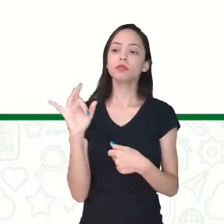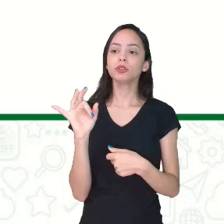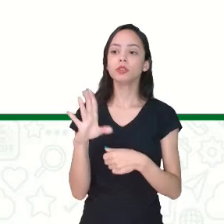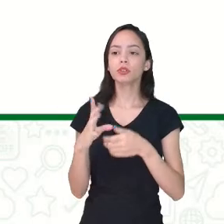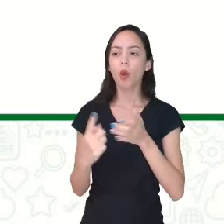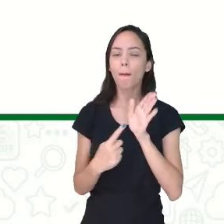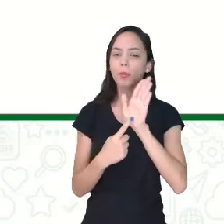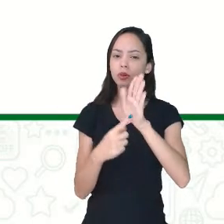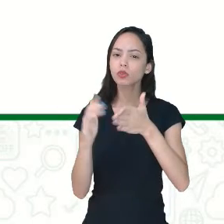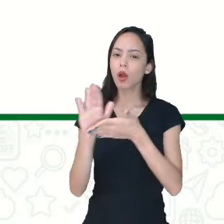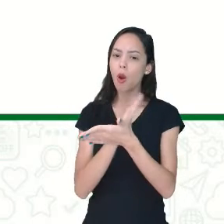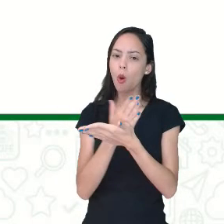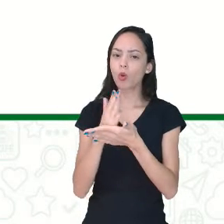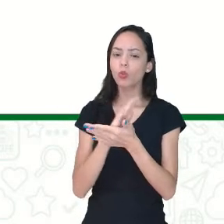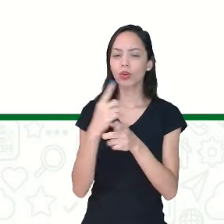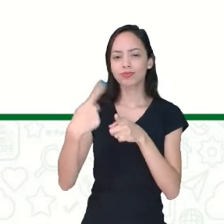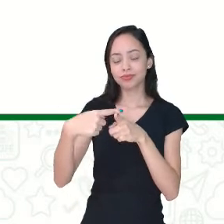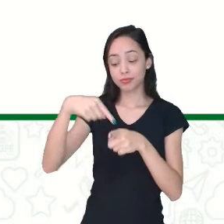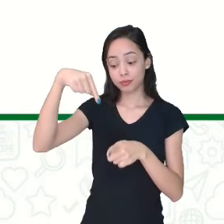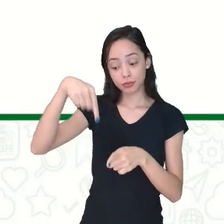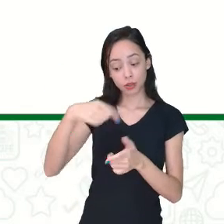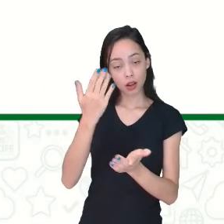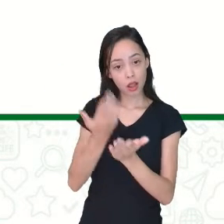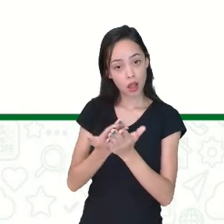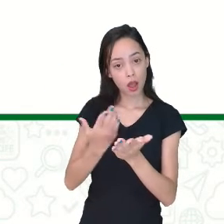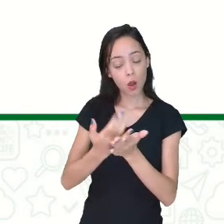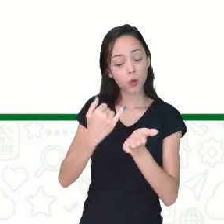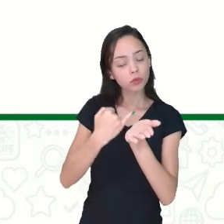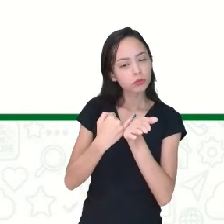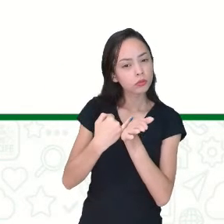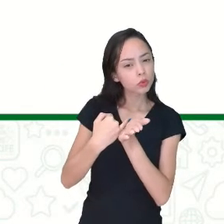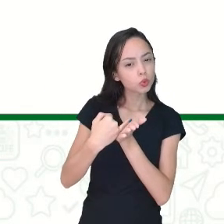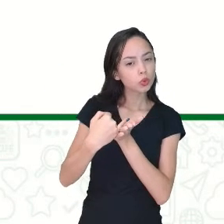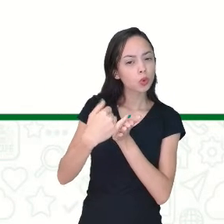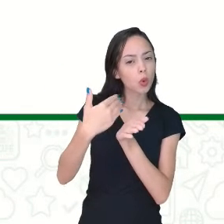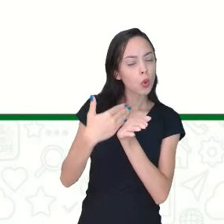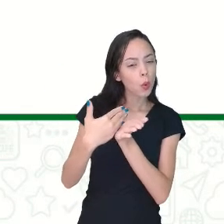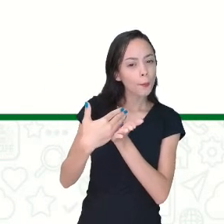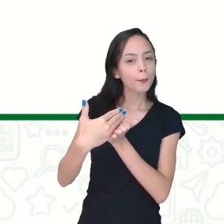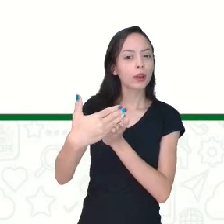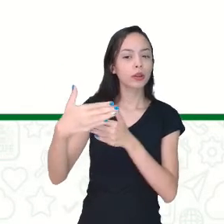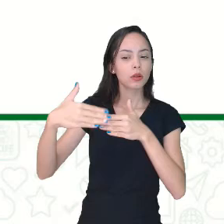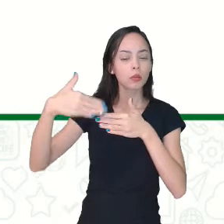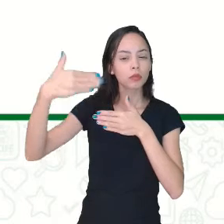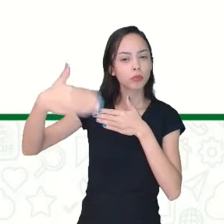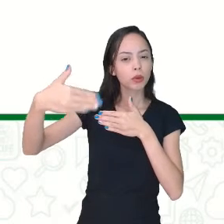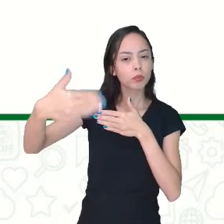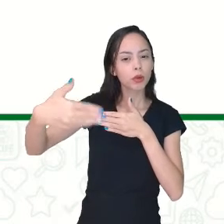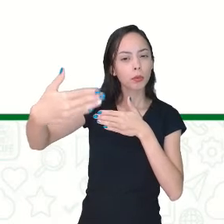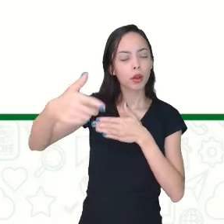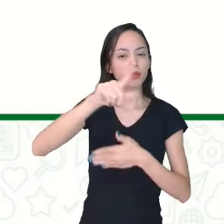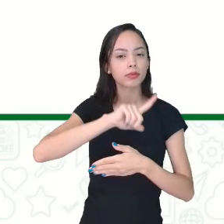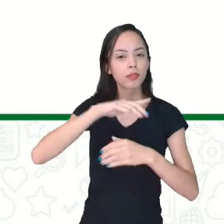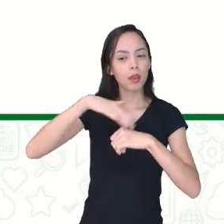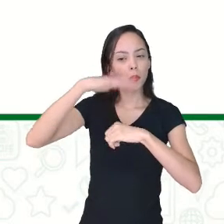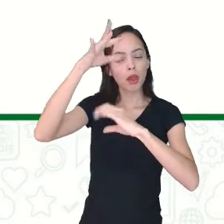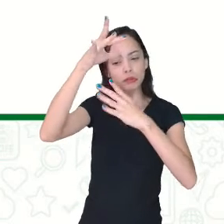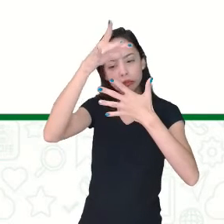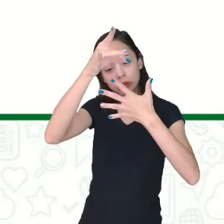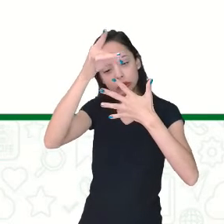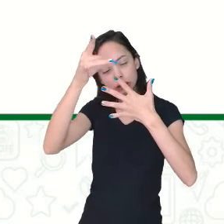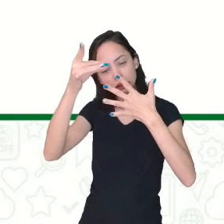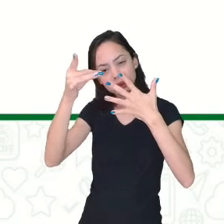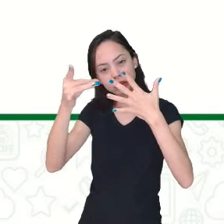que como eu disse, nossa aula é introdutória, teremos, assim, vamos ver nas aulas seguintes, com mais afinco, né,